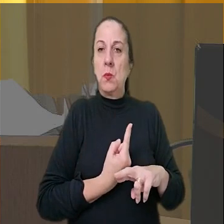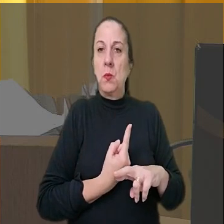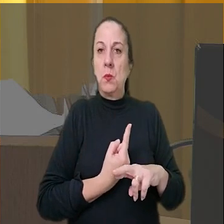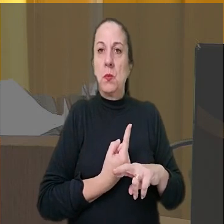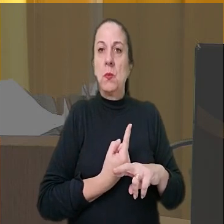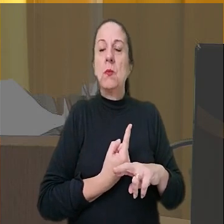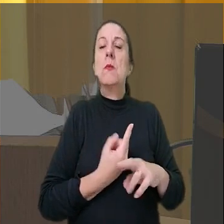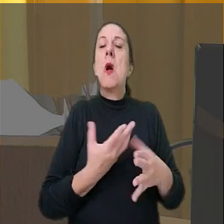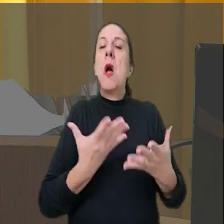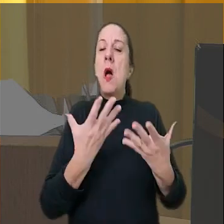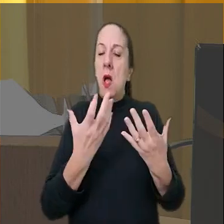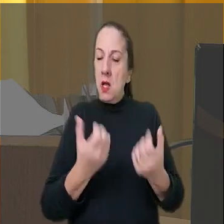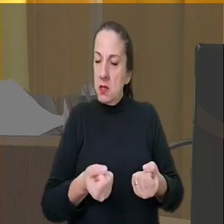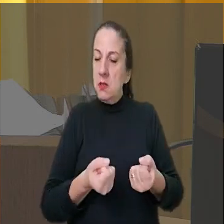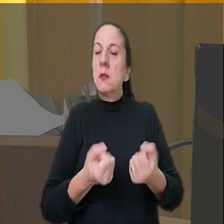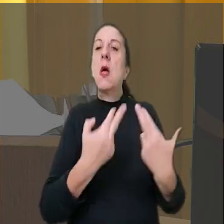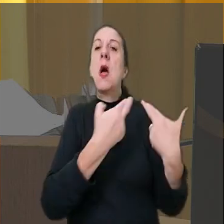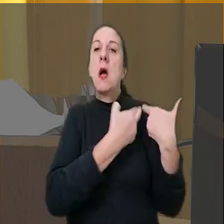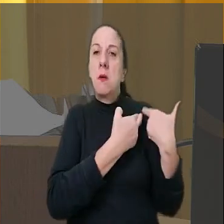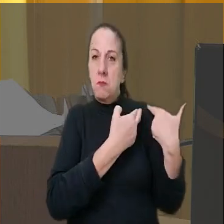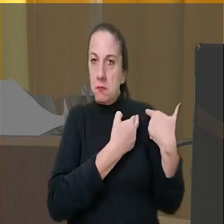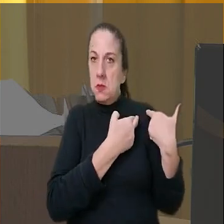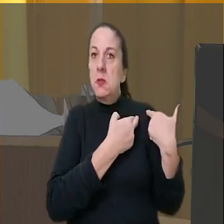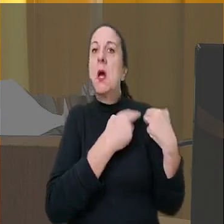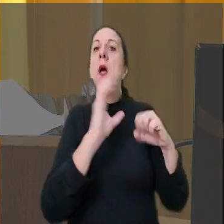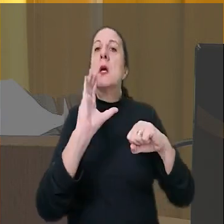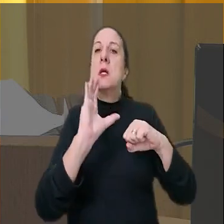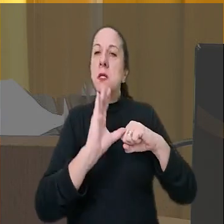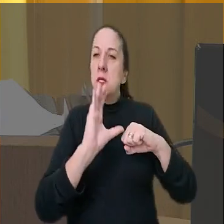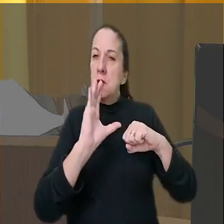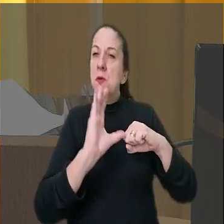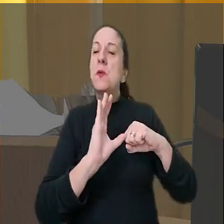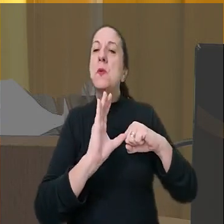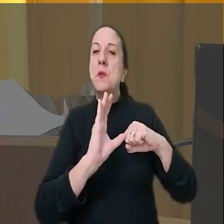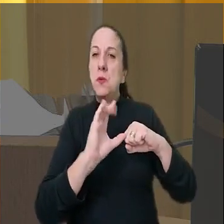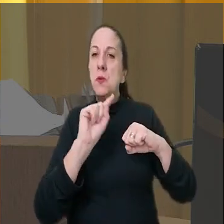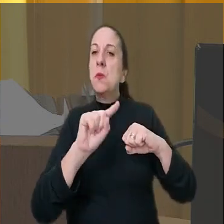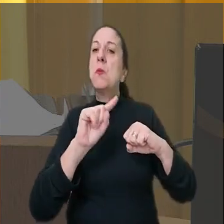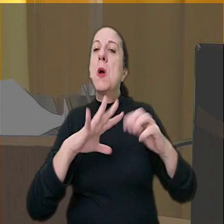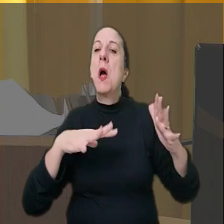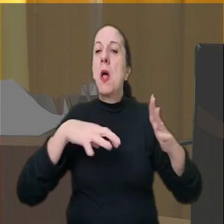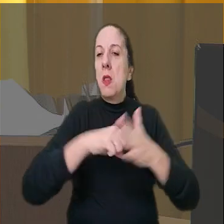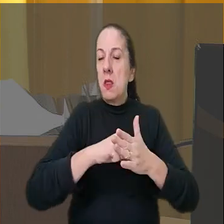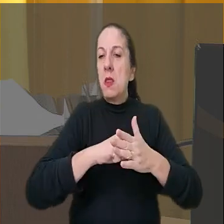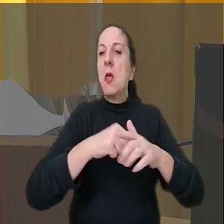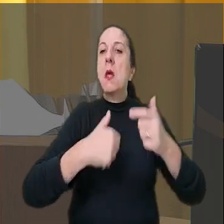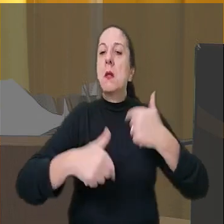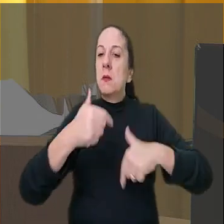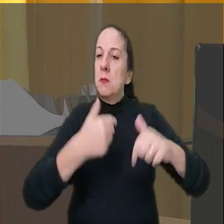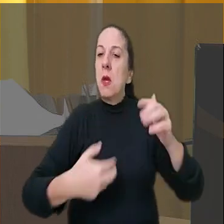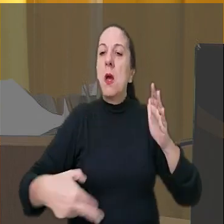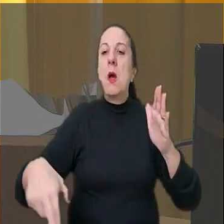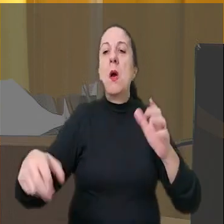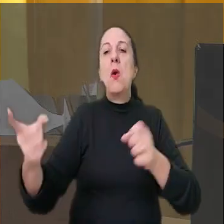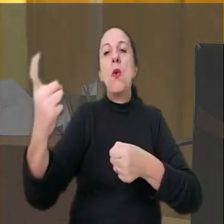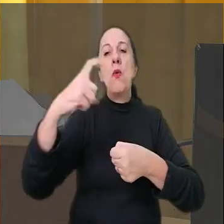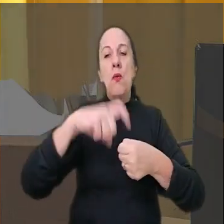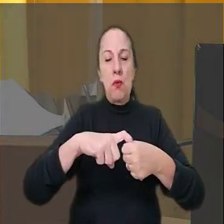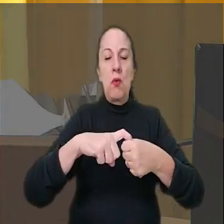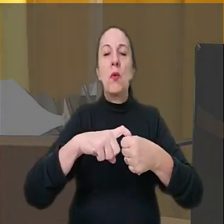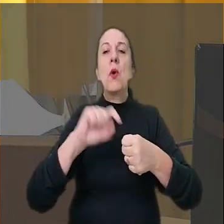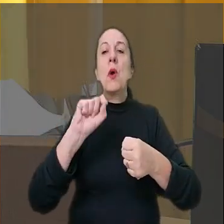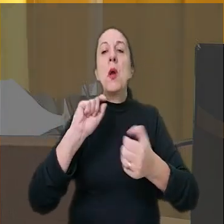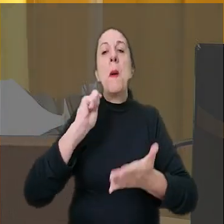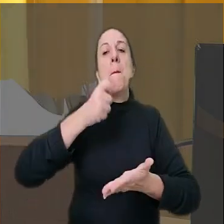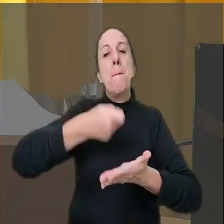estamos dando provimento para declarando a responsabilidade civil objetiva da reclamada pelo acidente de trabalho, restabelecer a sentença